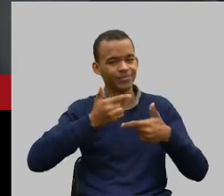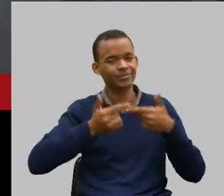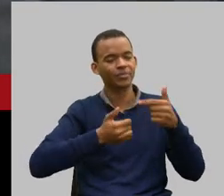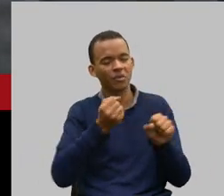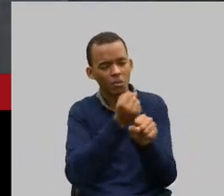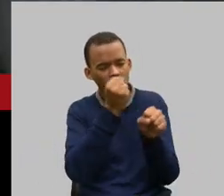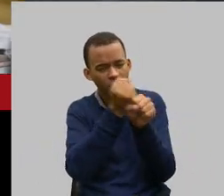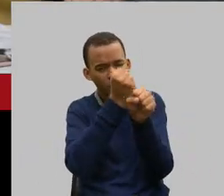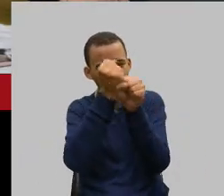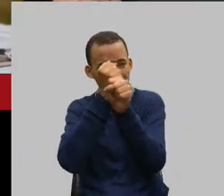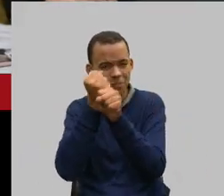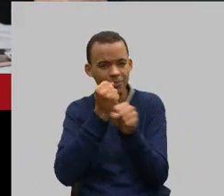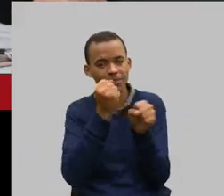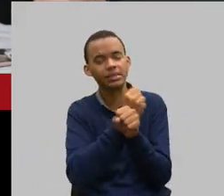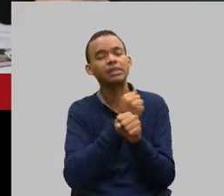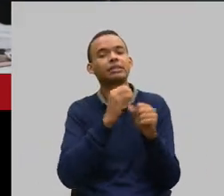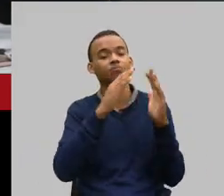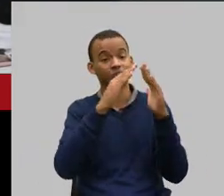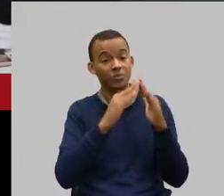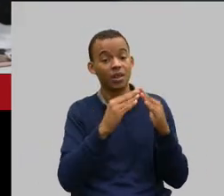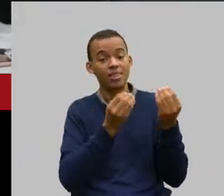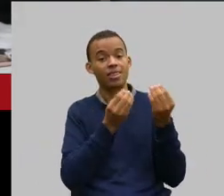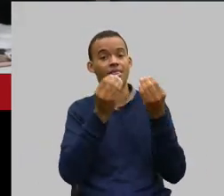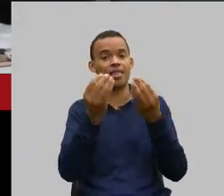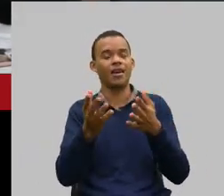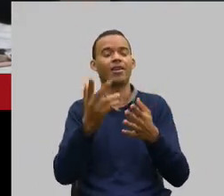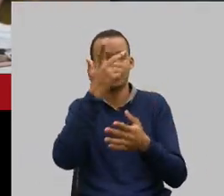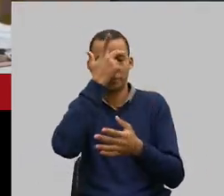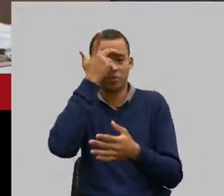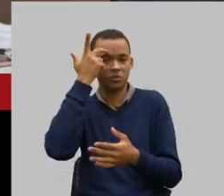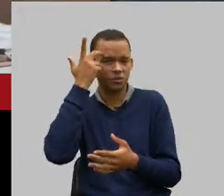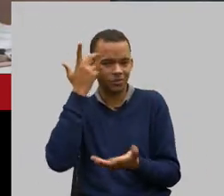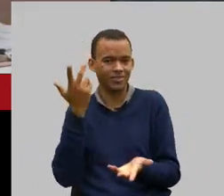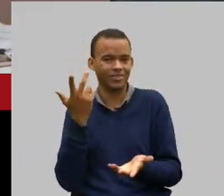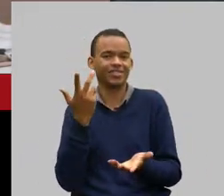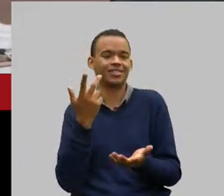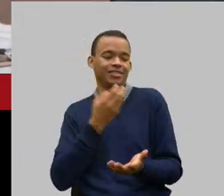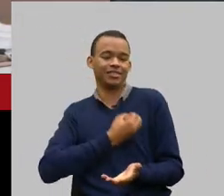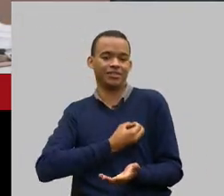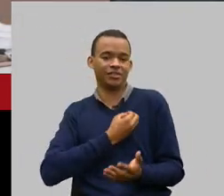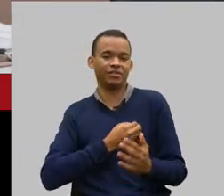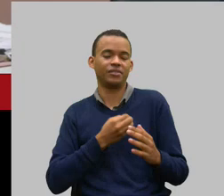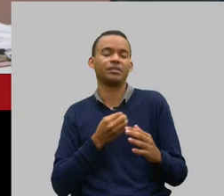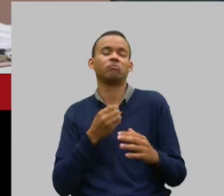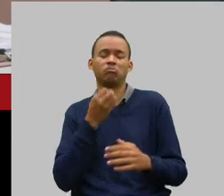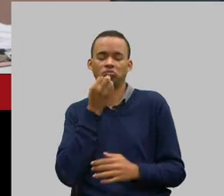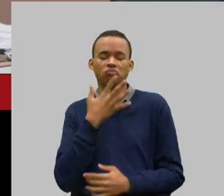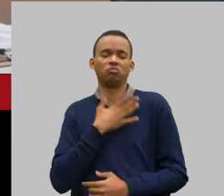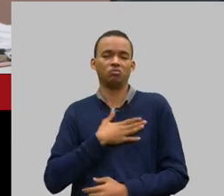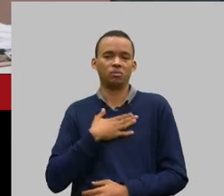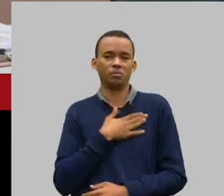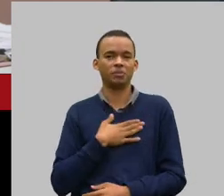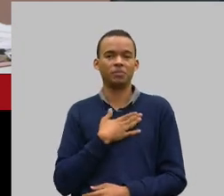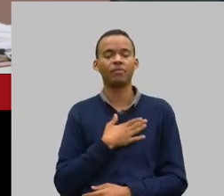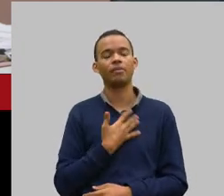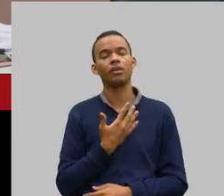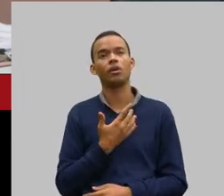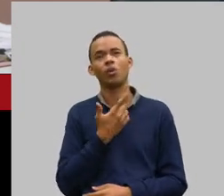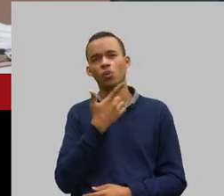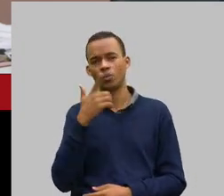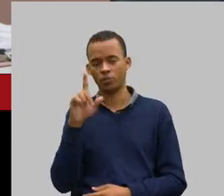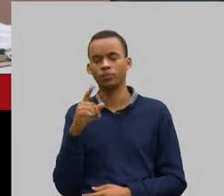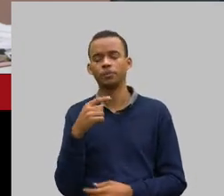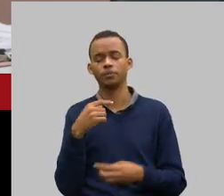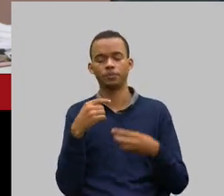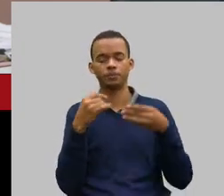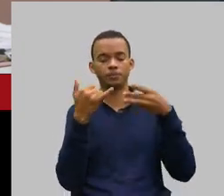pagamento né Desse imóvel então é também outra coisa que me chama atenção semig eu falo que o grande terror